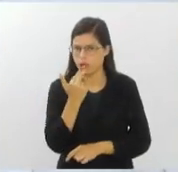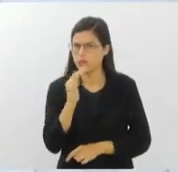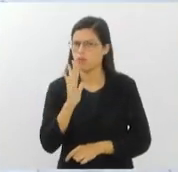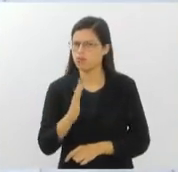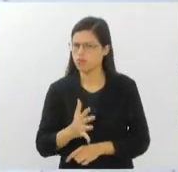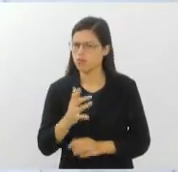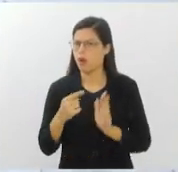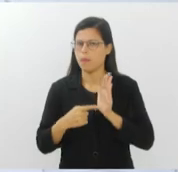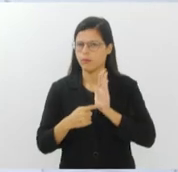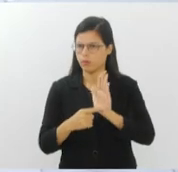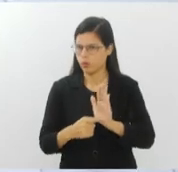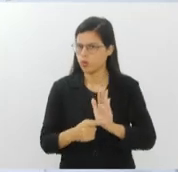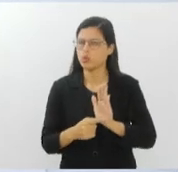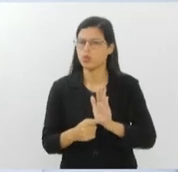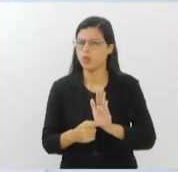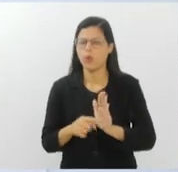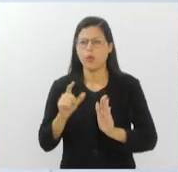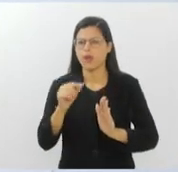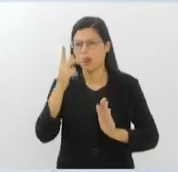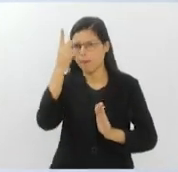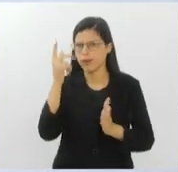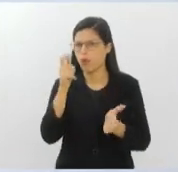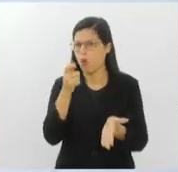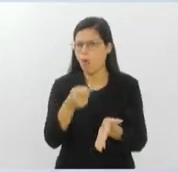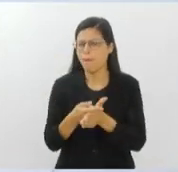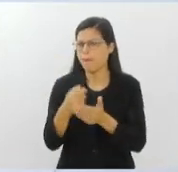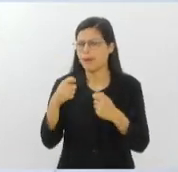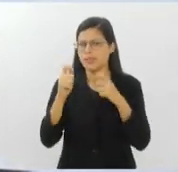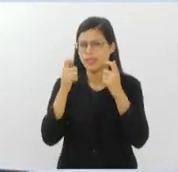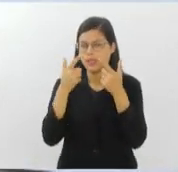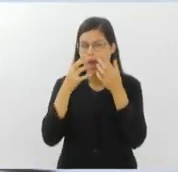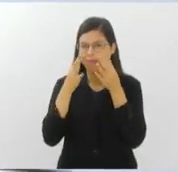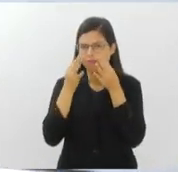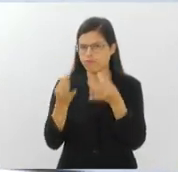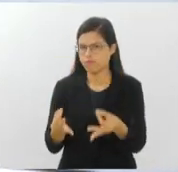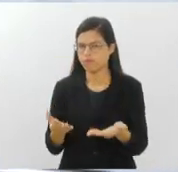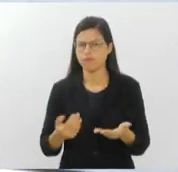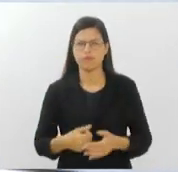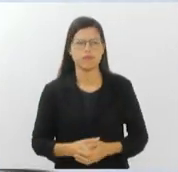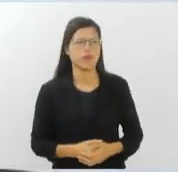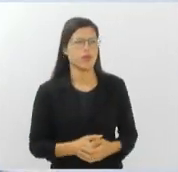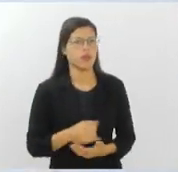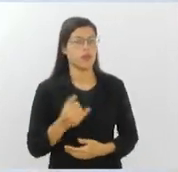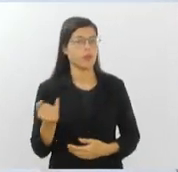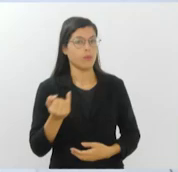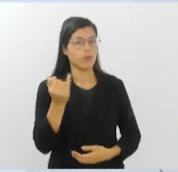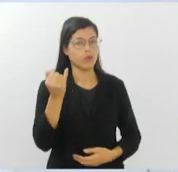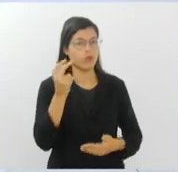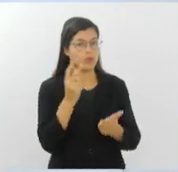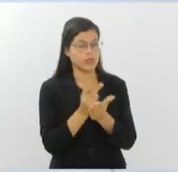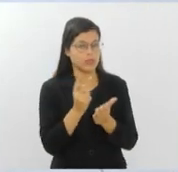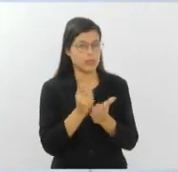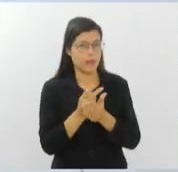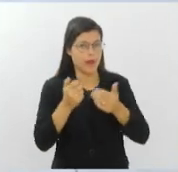delas. O que o consumidor ele deve se atentar aí na hora da compra? Então, o importante é a gente sempre